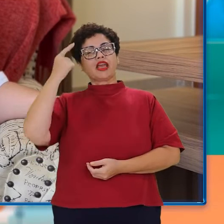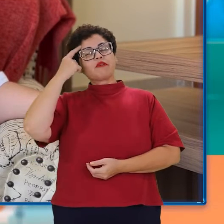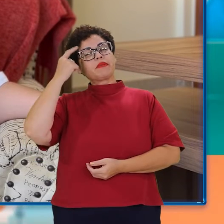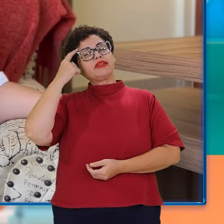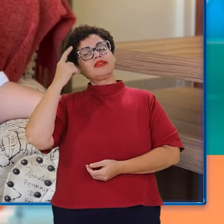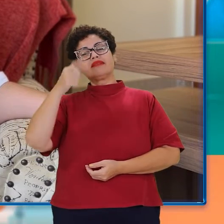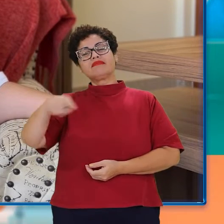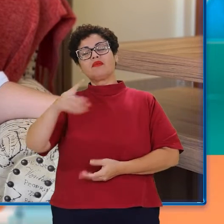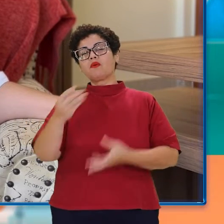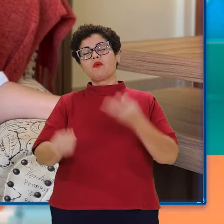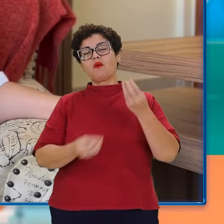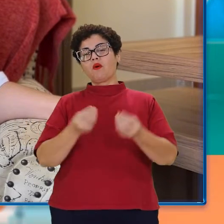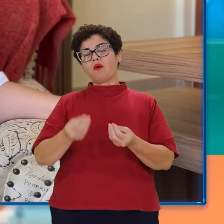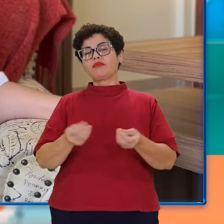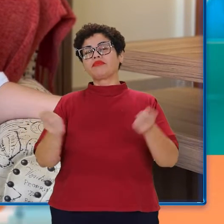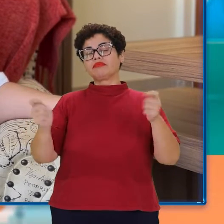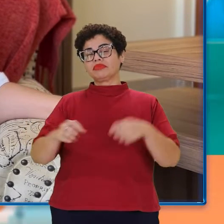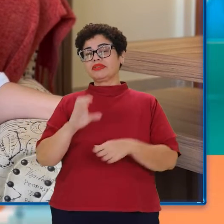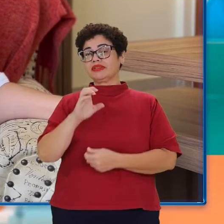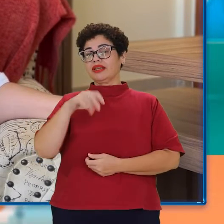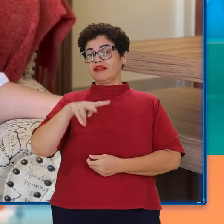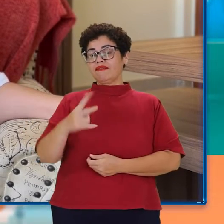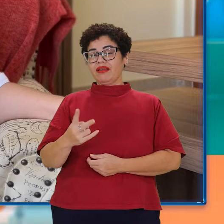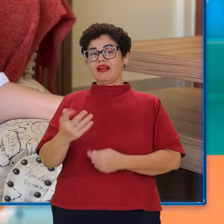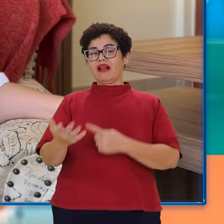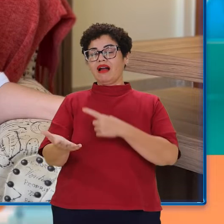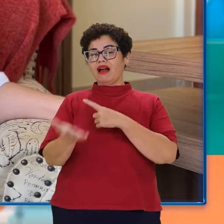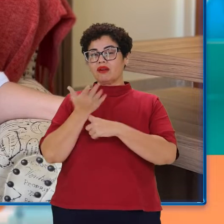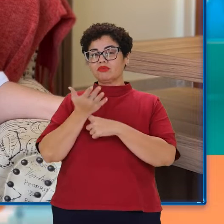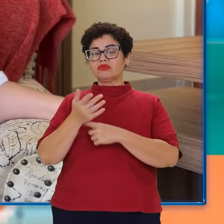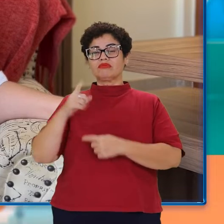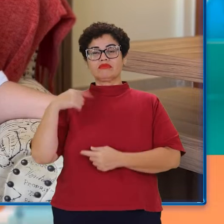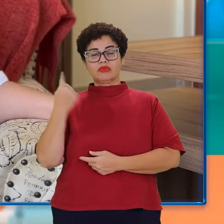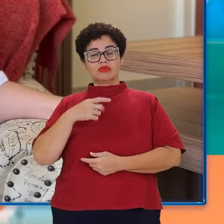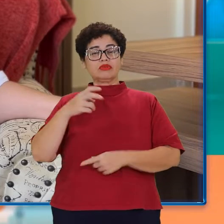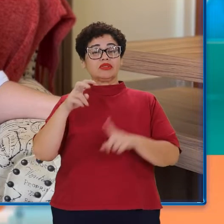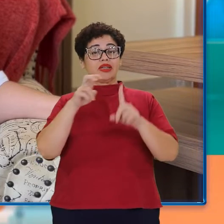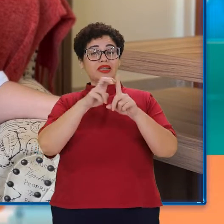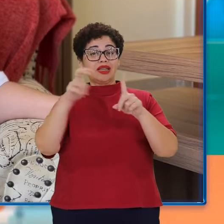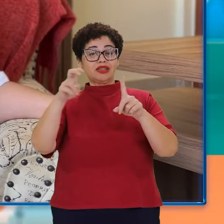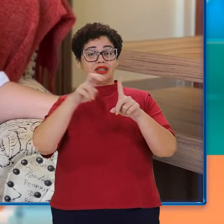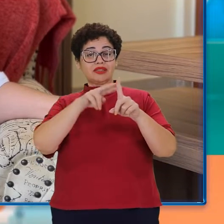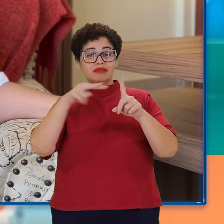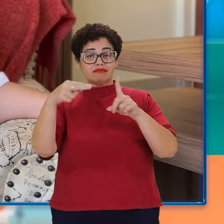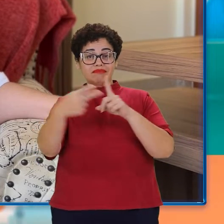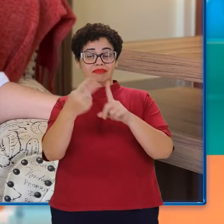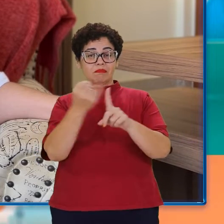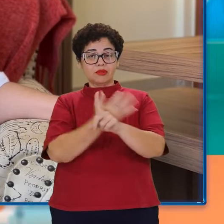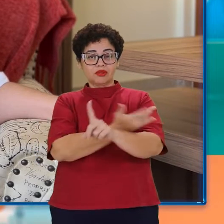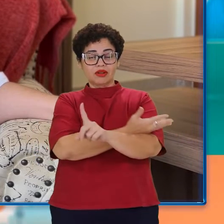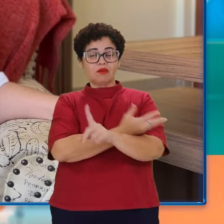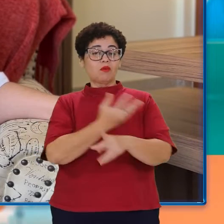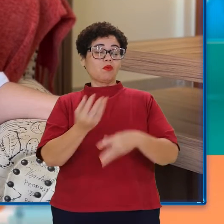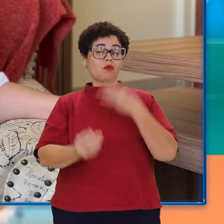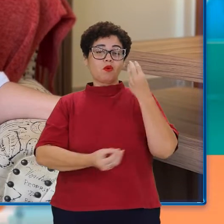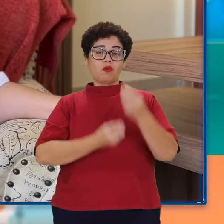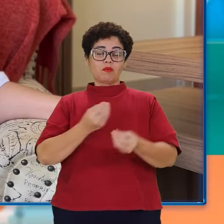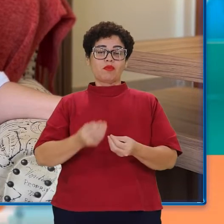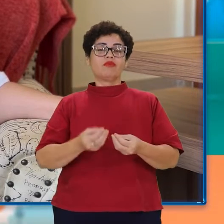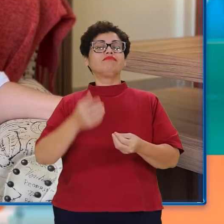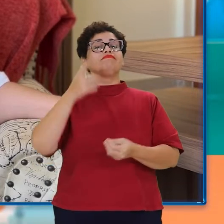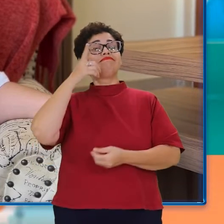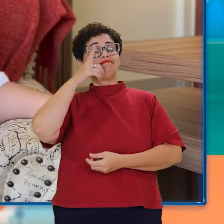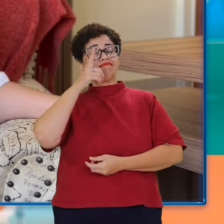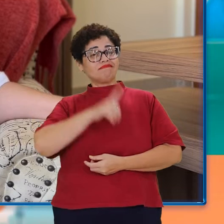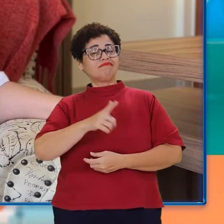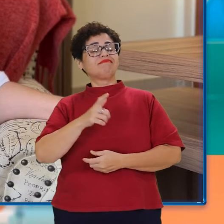E já pensando nessa questão, né, de como que a CNV ela contribui para a nossa inteligência socioemocional,